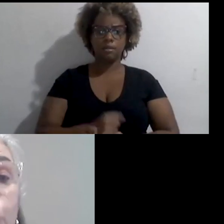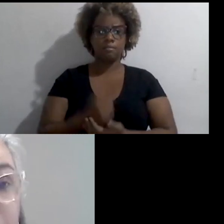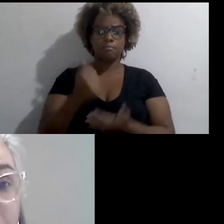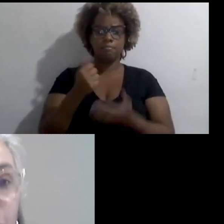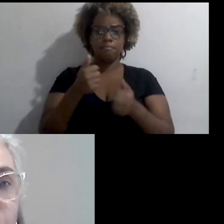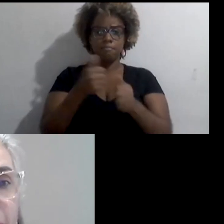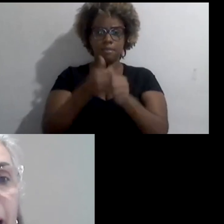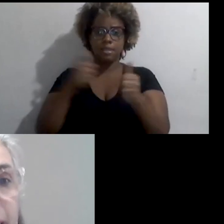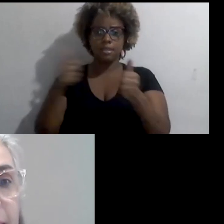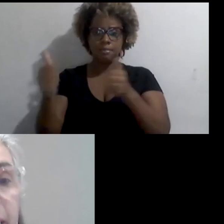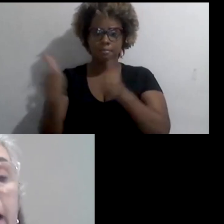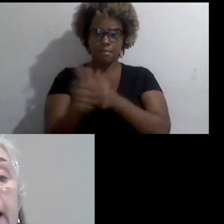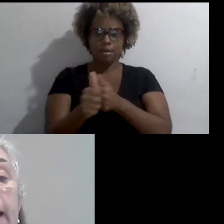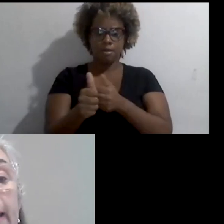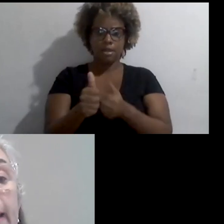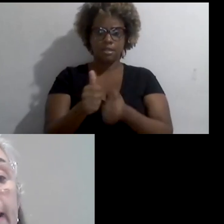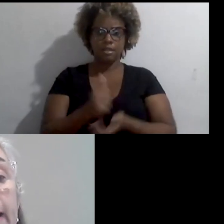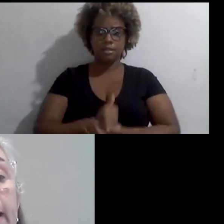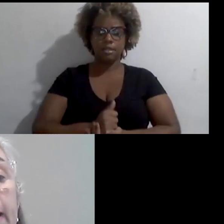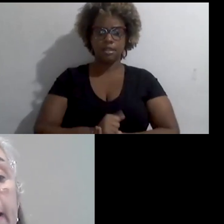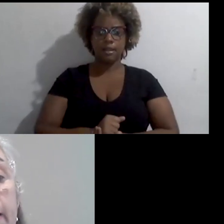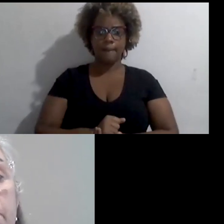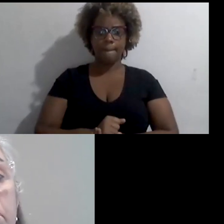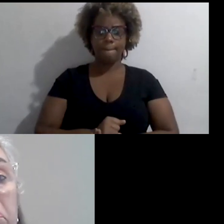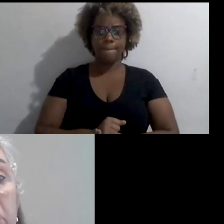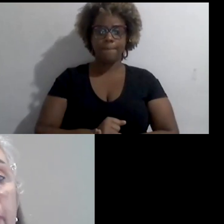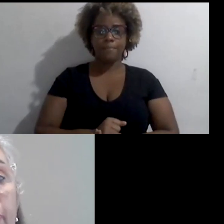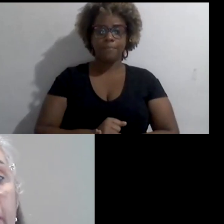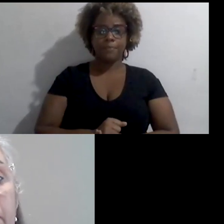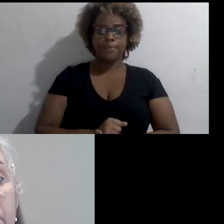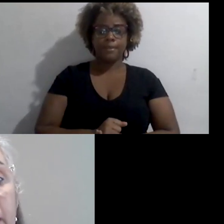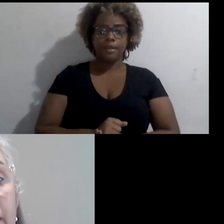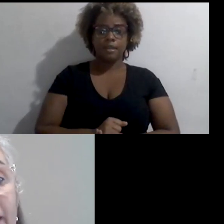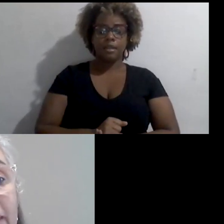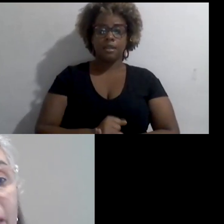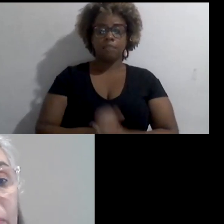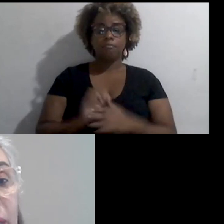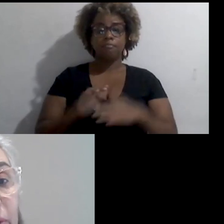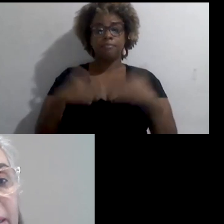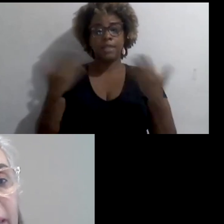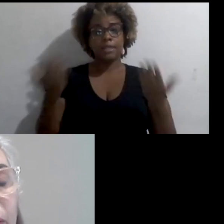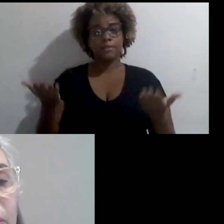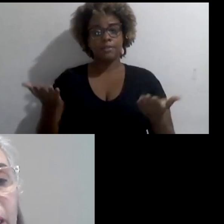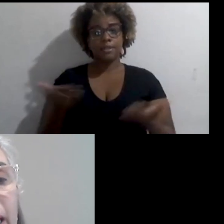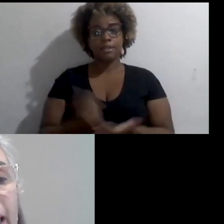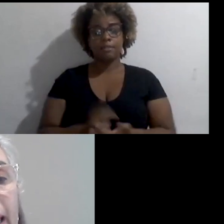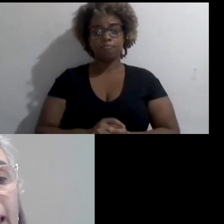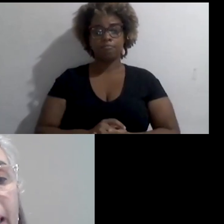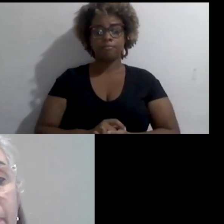sabemos produzir muito bem aqui. E enfim, não aconteceu,